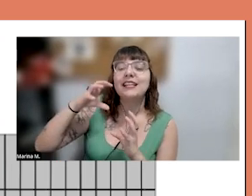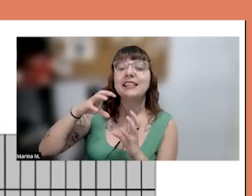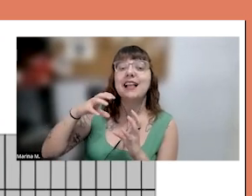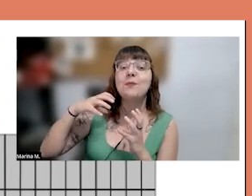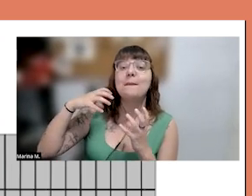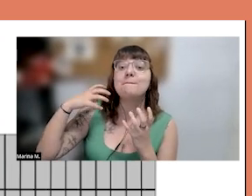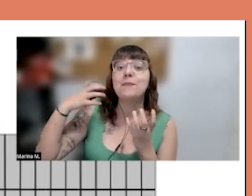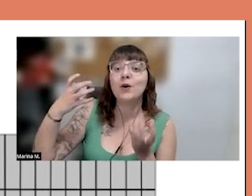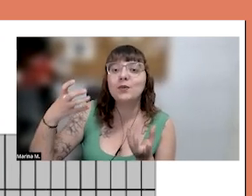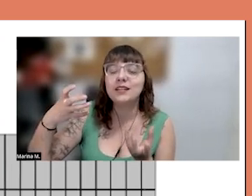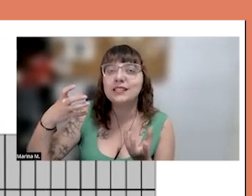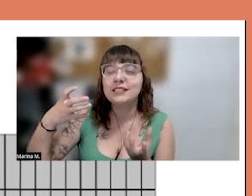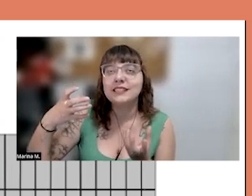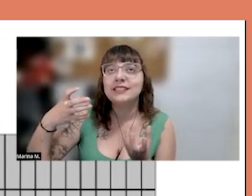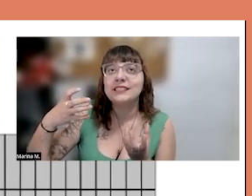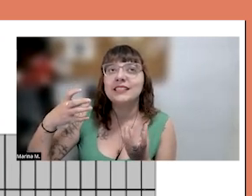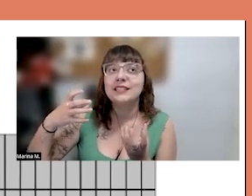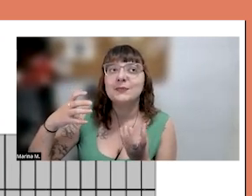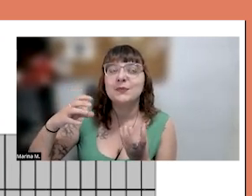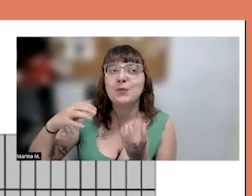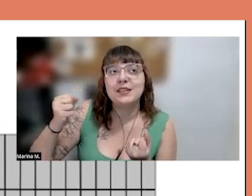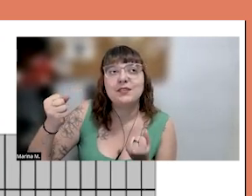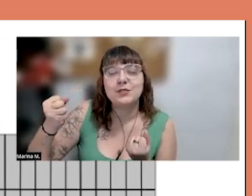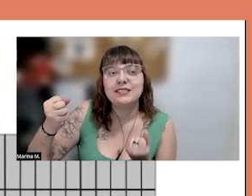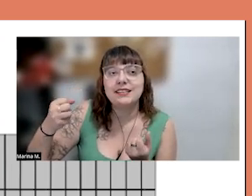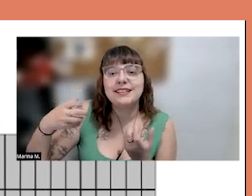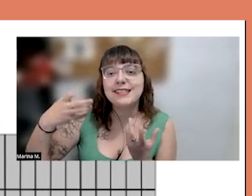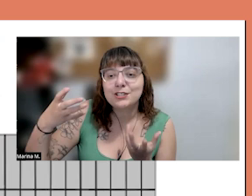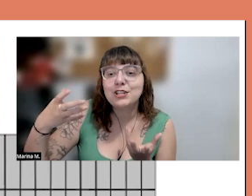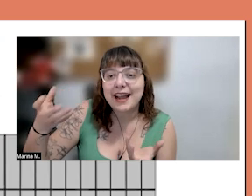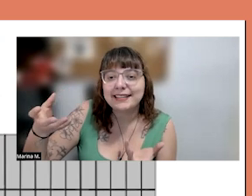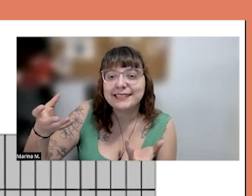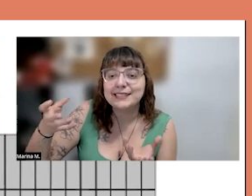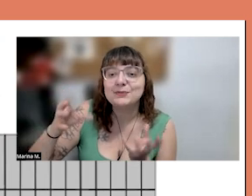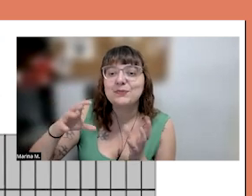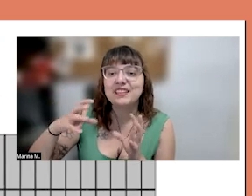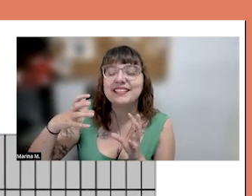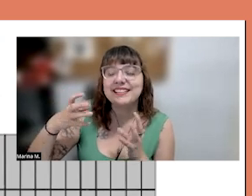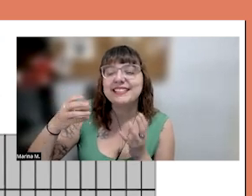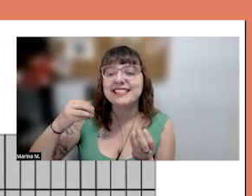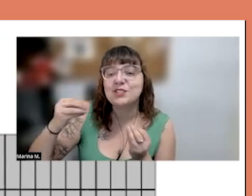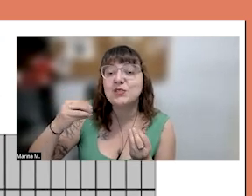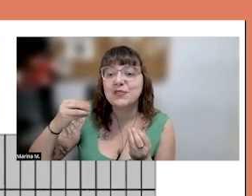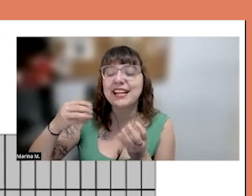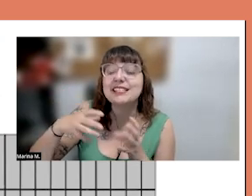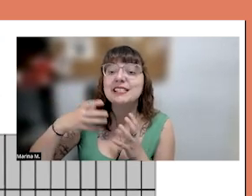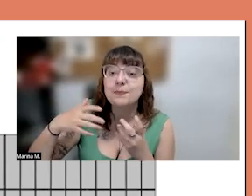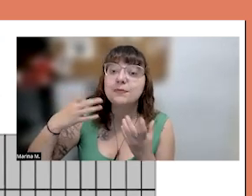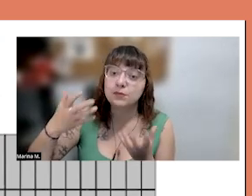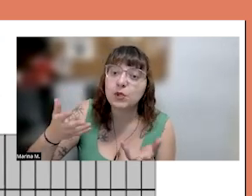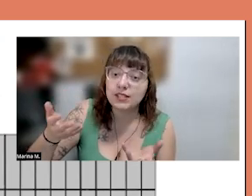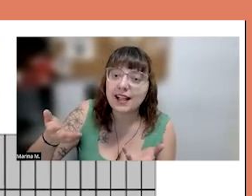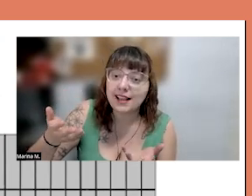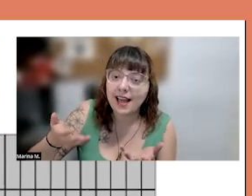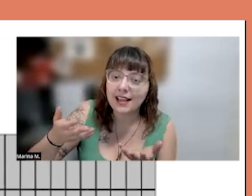gravidade e dá uma boa, como que eu vou dizer, exagerada nessas diferenças que é